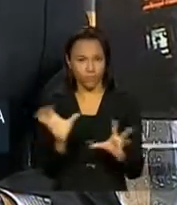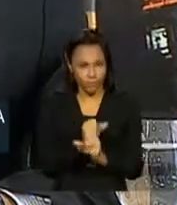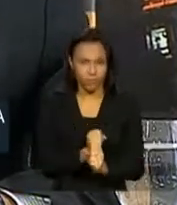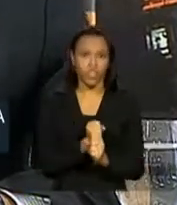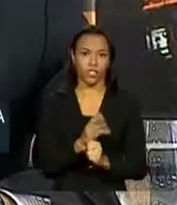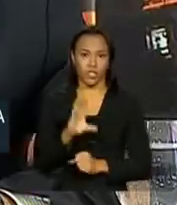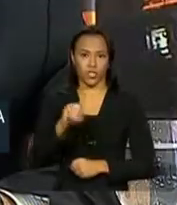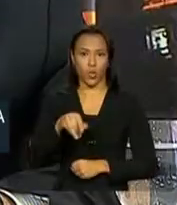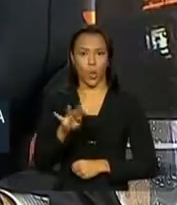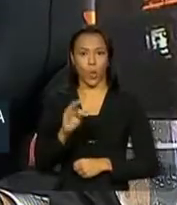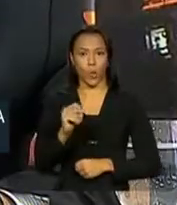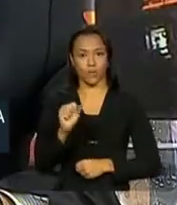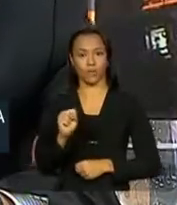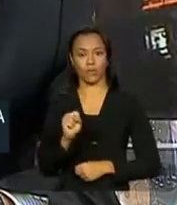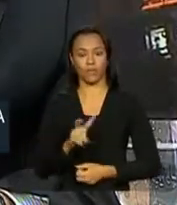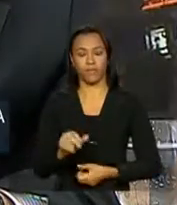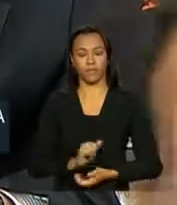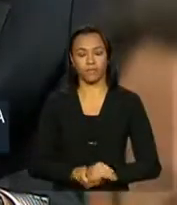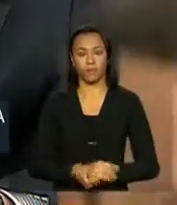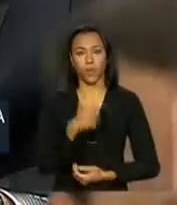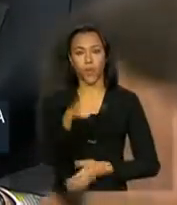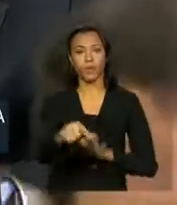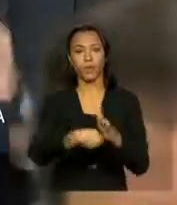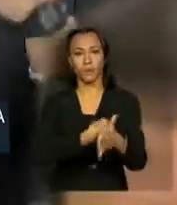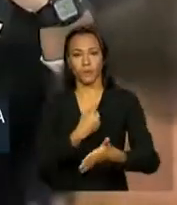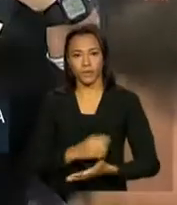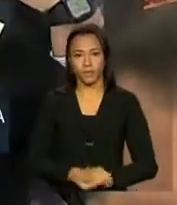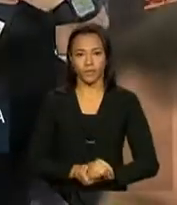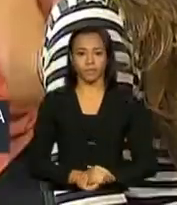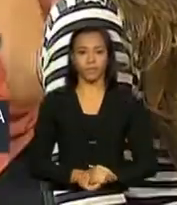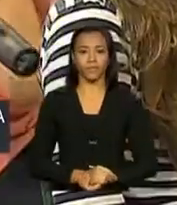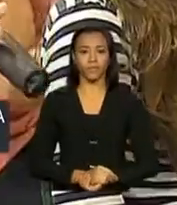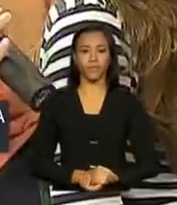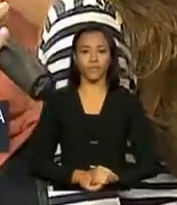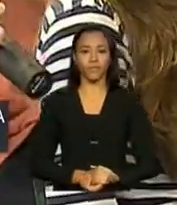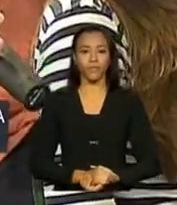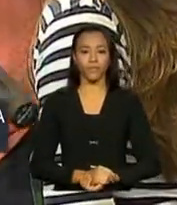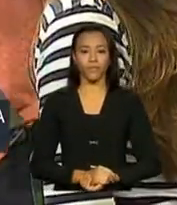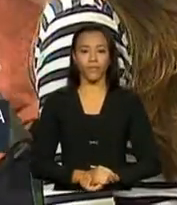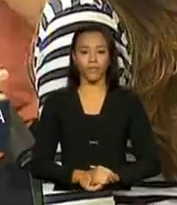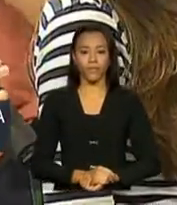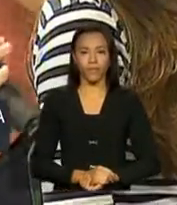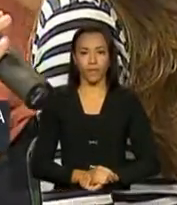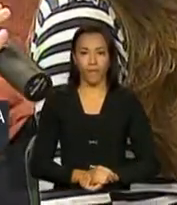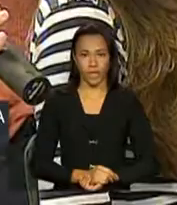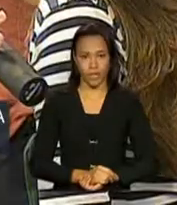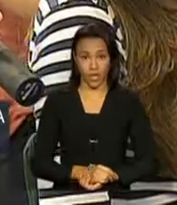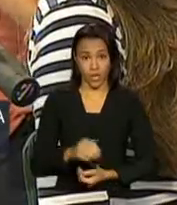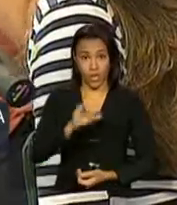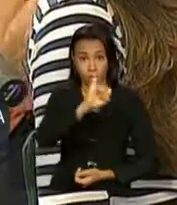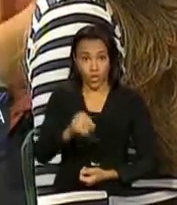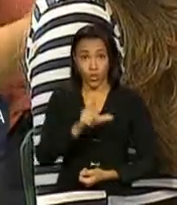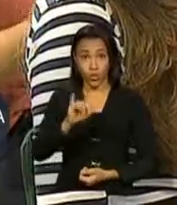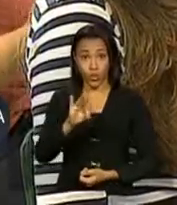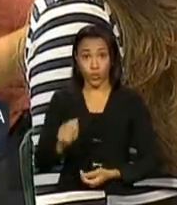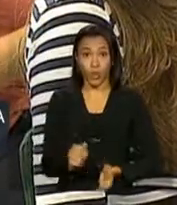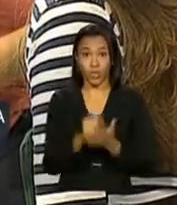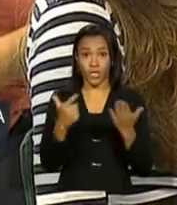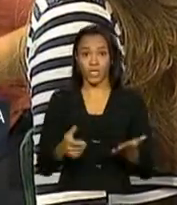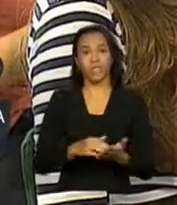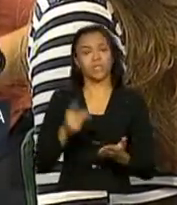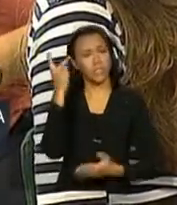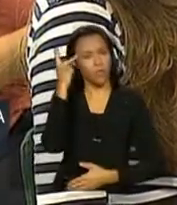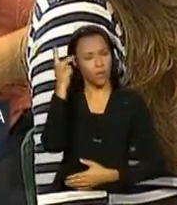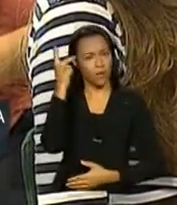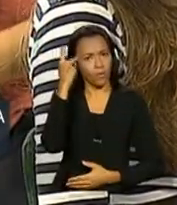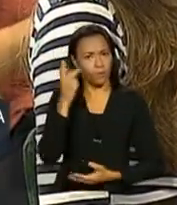contas. Próxima pergunta, aqui. Aqui. Ministro Júlia, da Folha de São Paulo. Eu